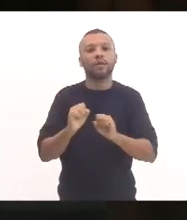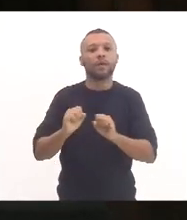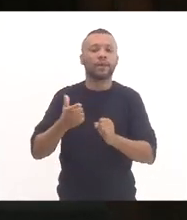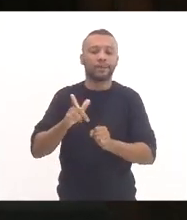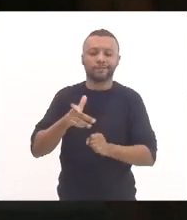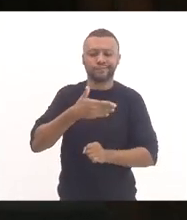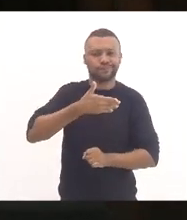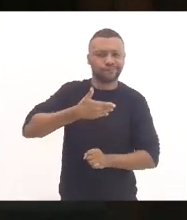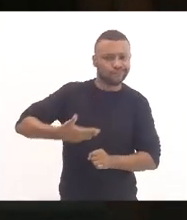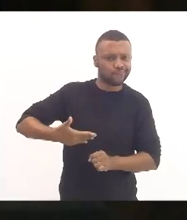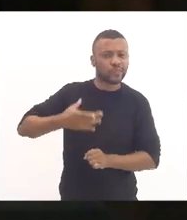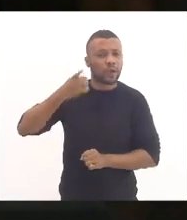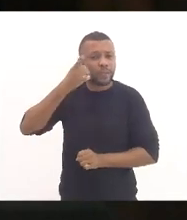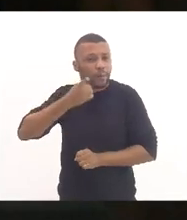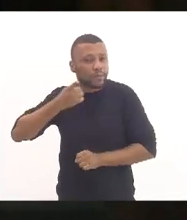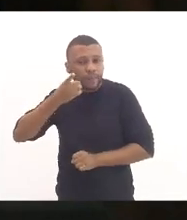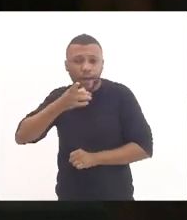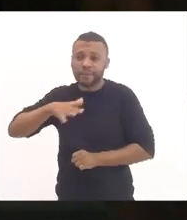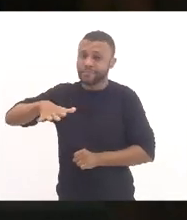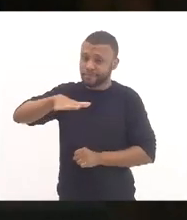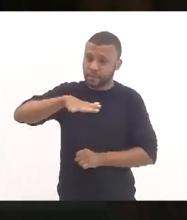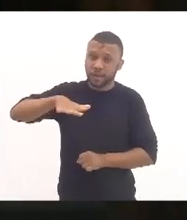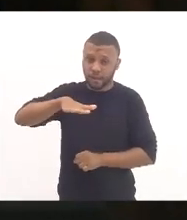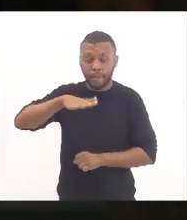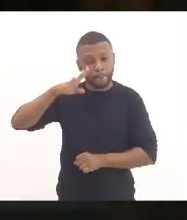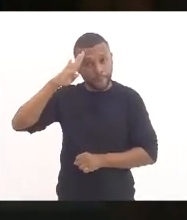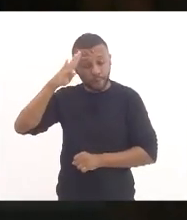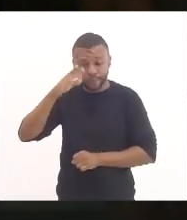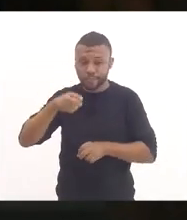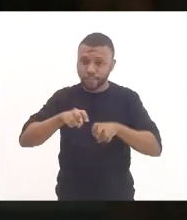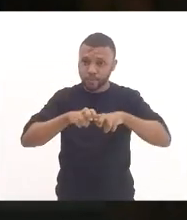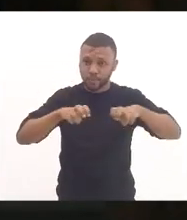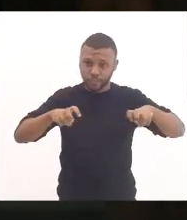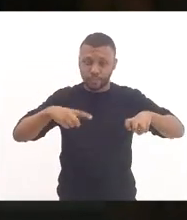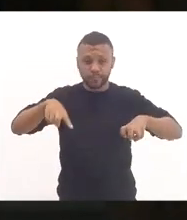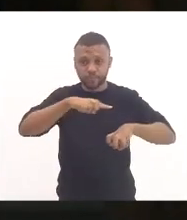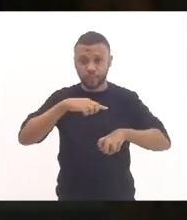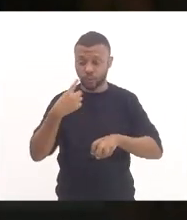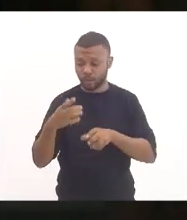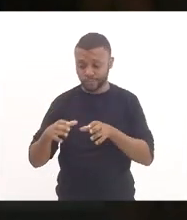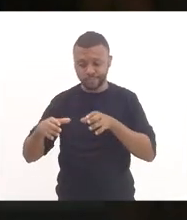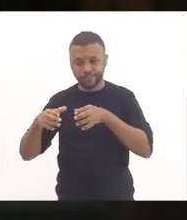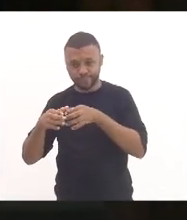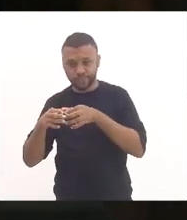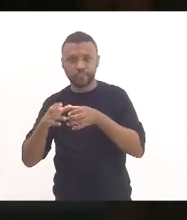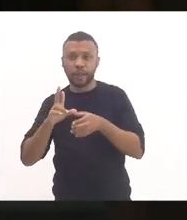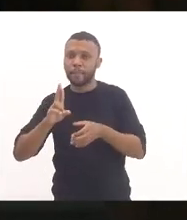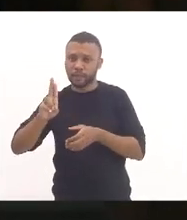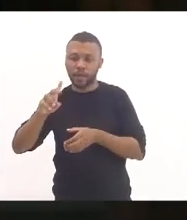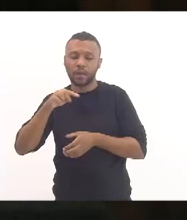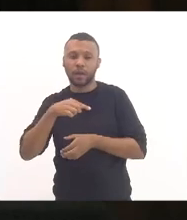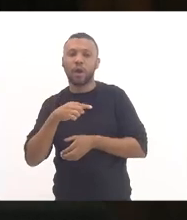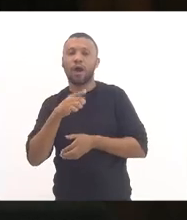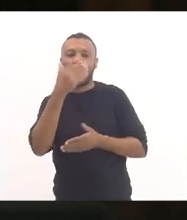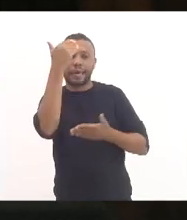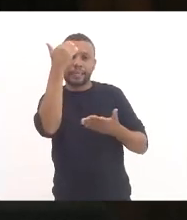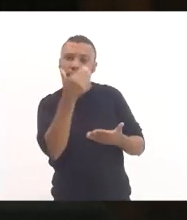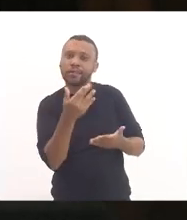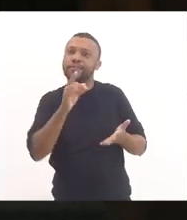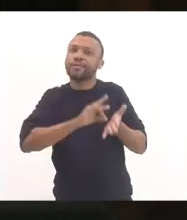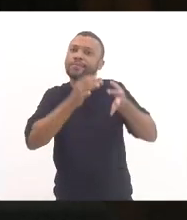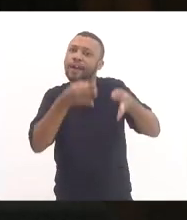legislativo principalmente os deputados que aqui estão aos quais em nome da Coligação eu agradeço porque são de fato os